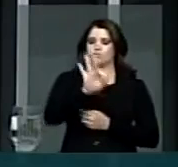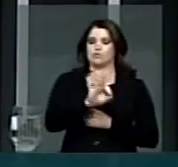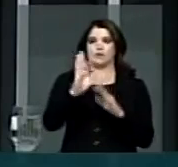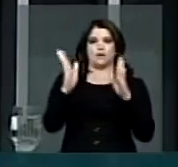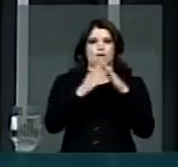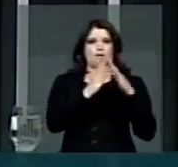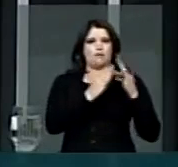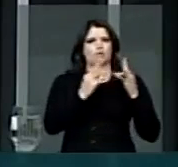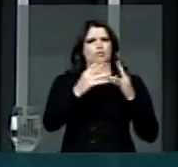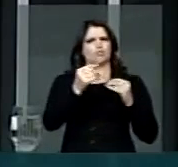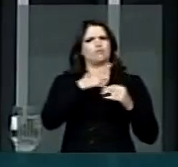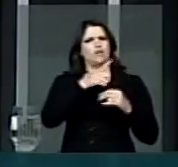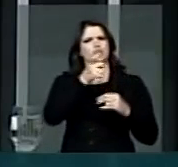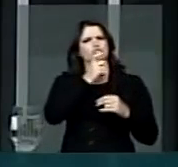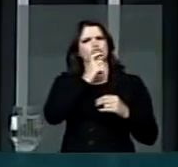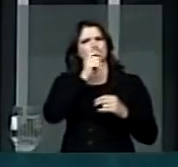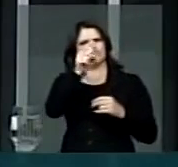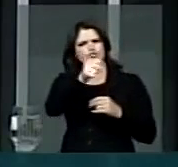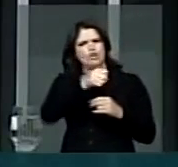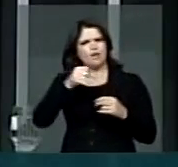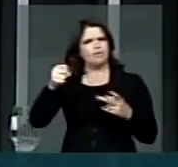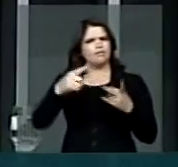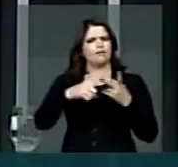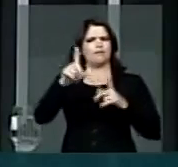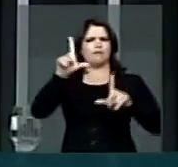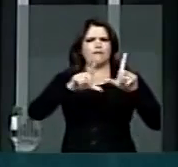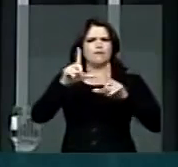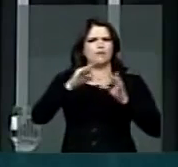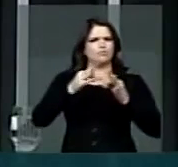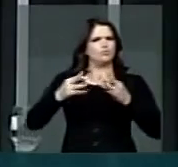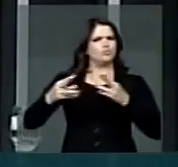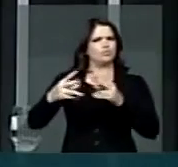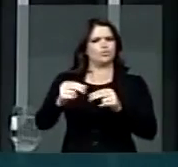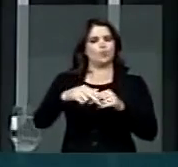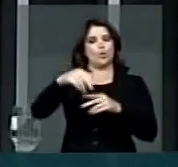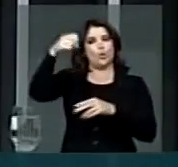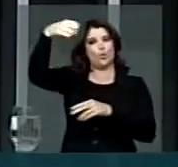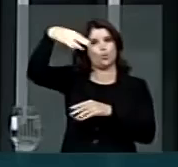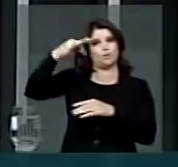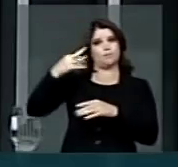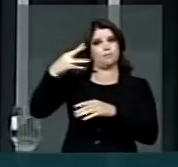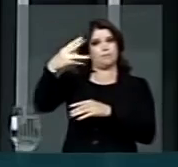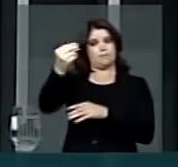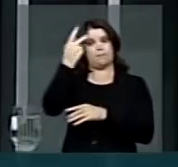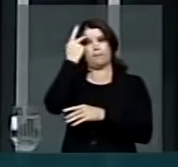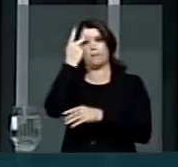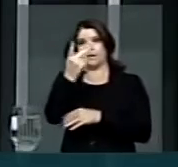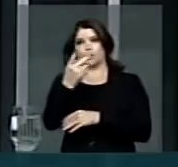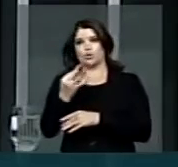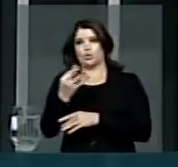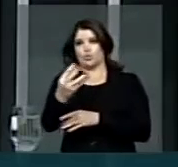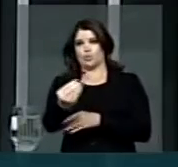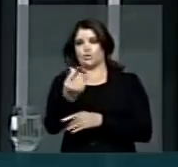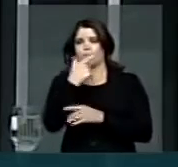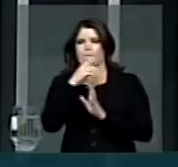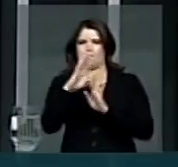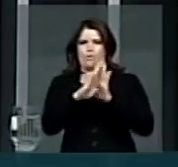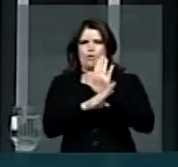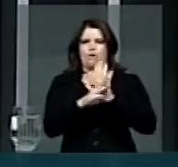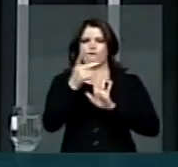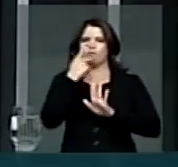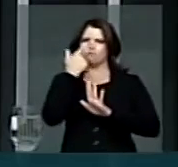domicílios possuindo geladeira e televisão. O Luz para Todos foi uma importante conquista da